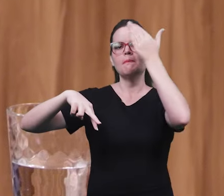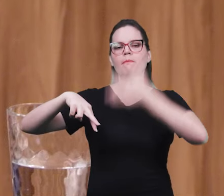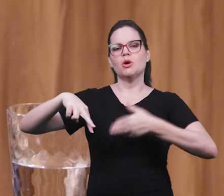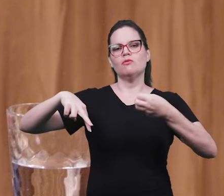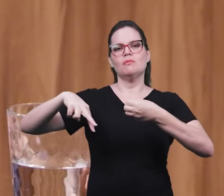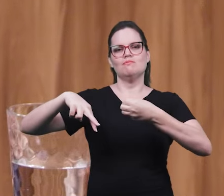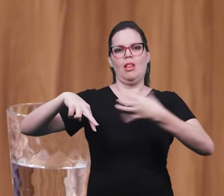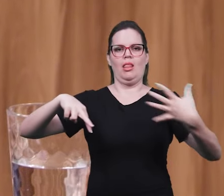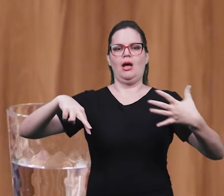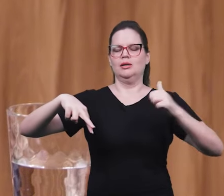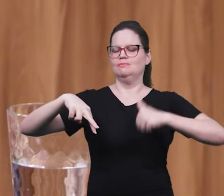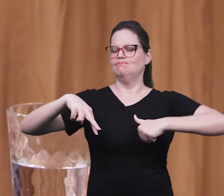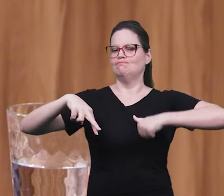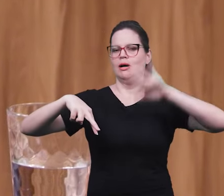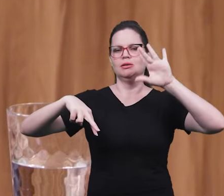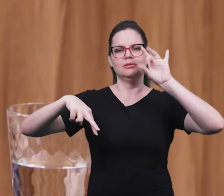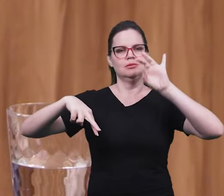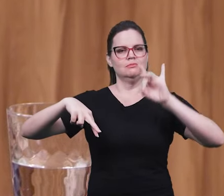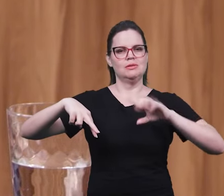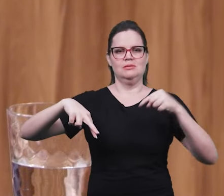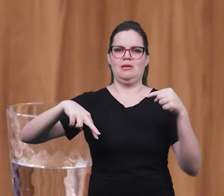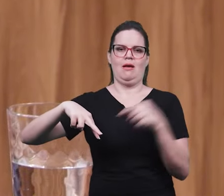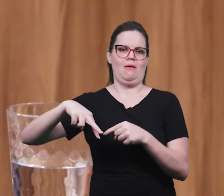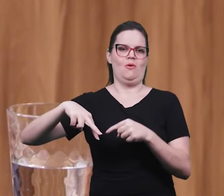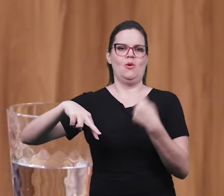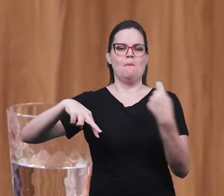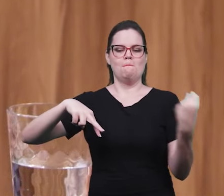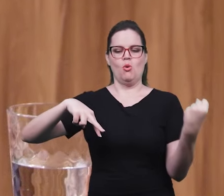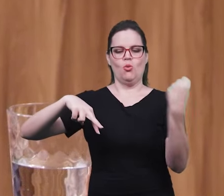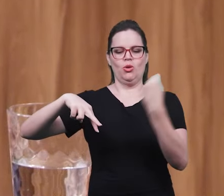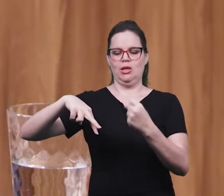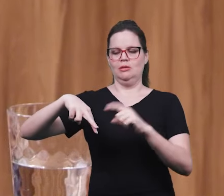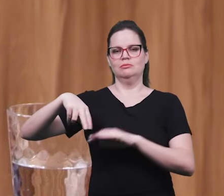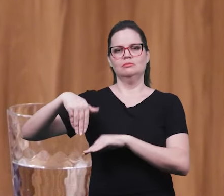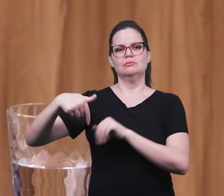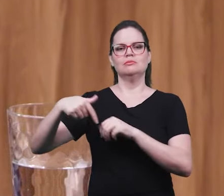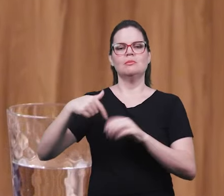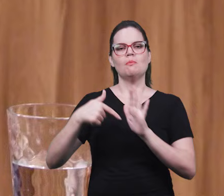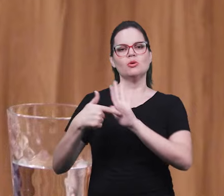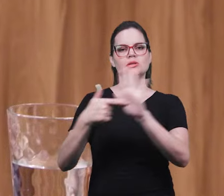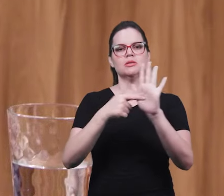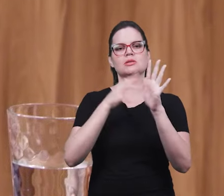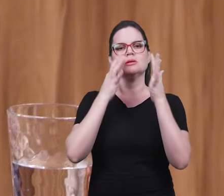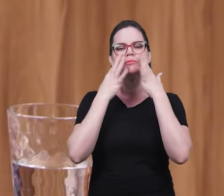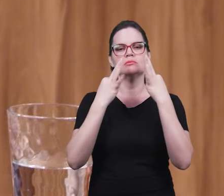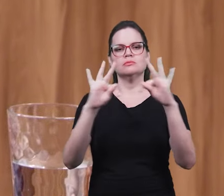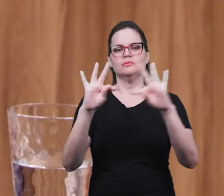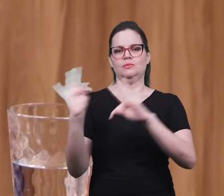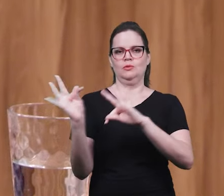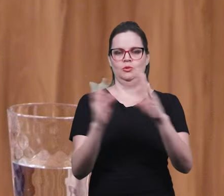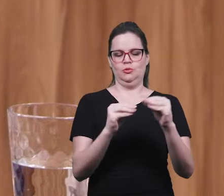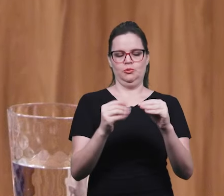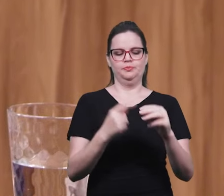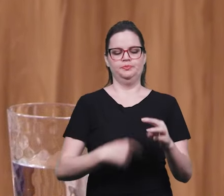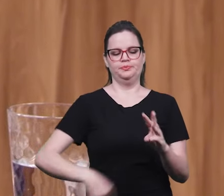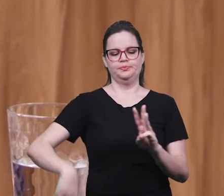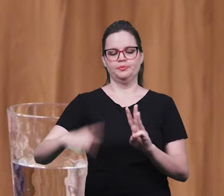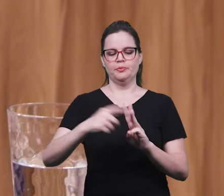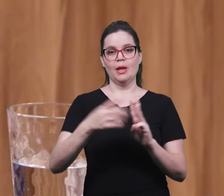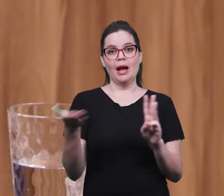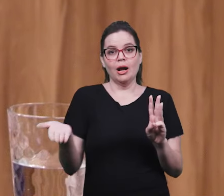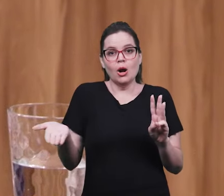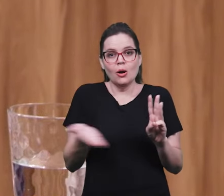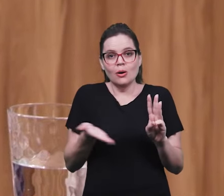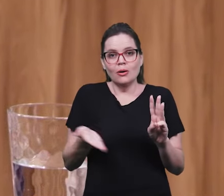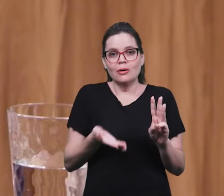maior momento, o momento mais especial, onde o poder de Deus se manifestou em toda a sua plenitude, né? E agora,